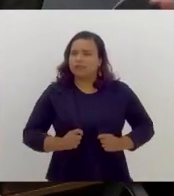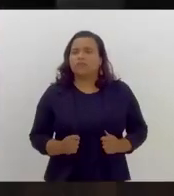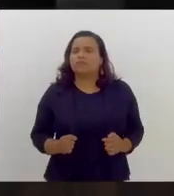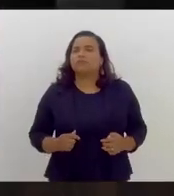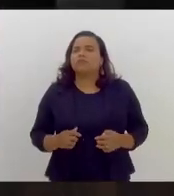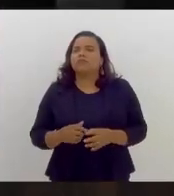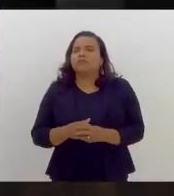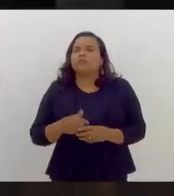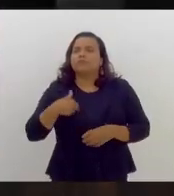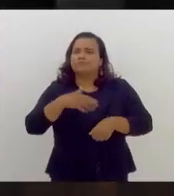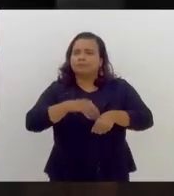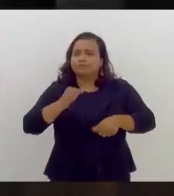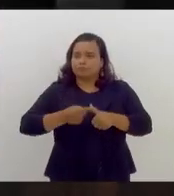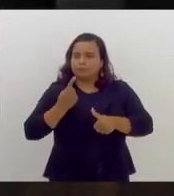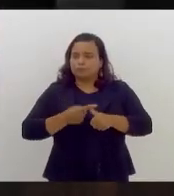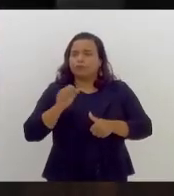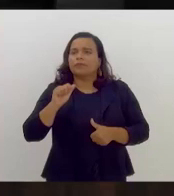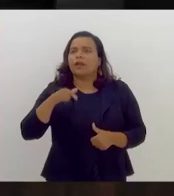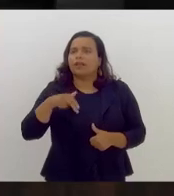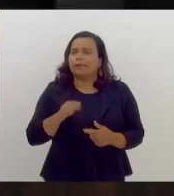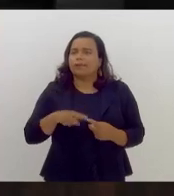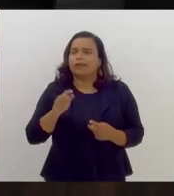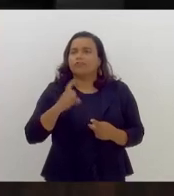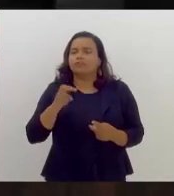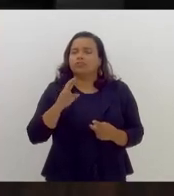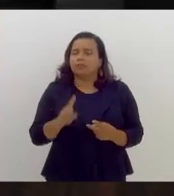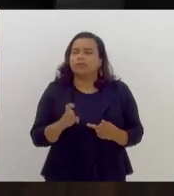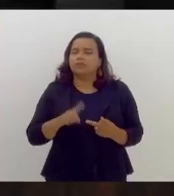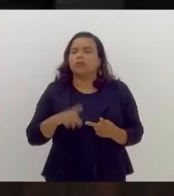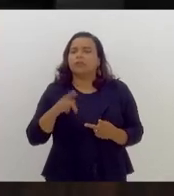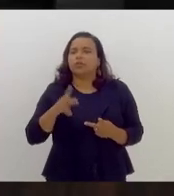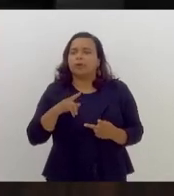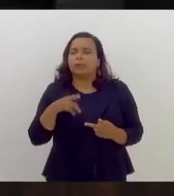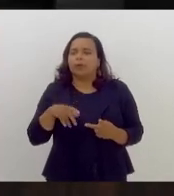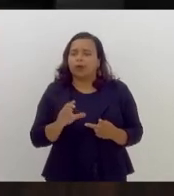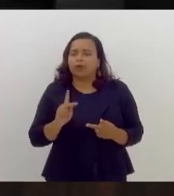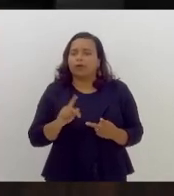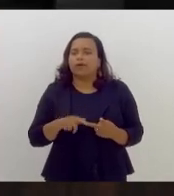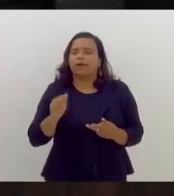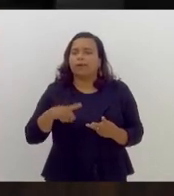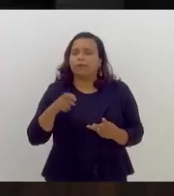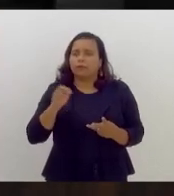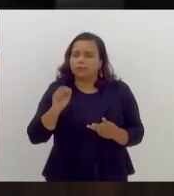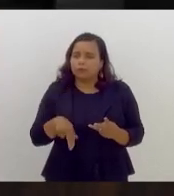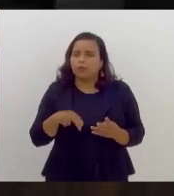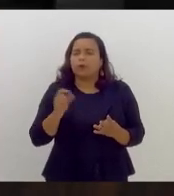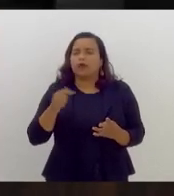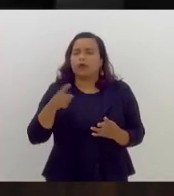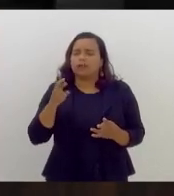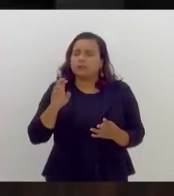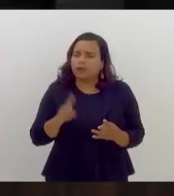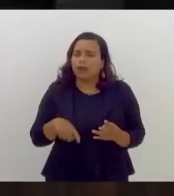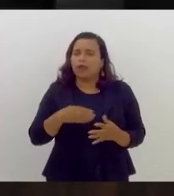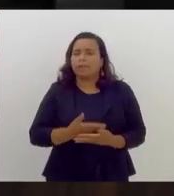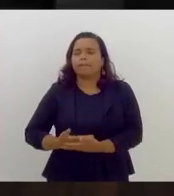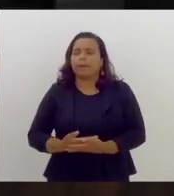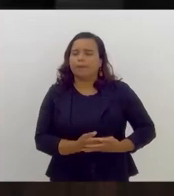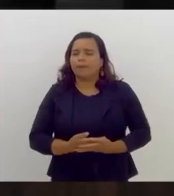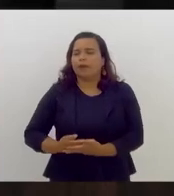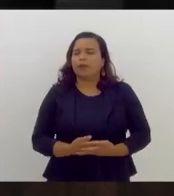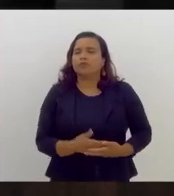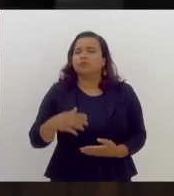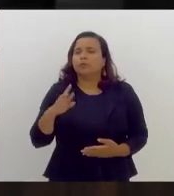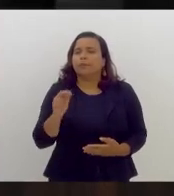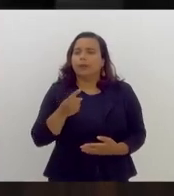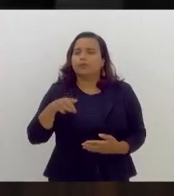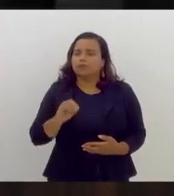fazer a primeira chamada. Deputada Alana Passos, Alexandre Freitas, Alexandre Knoploch, Anderson Alexandre, André Correia, Bebeto,